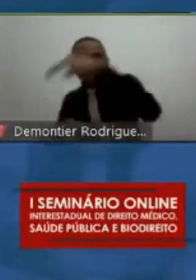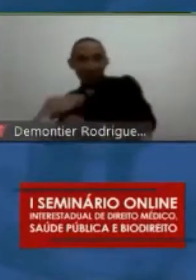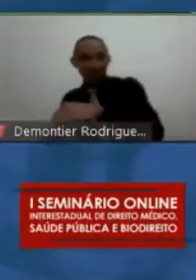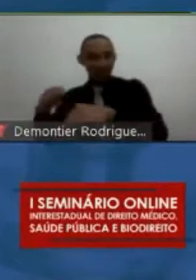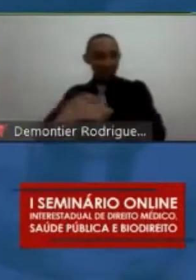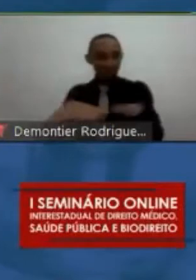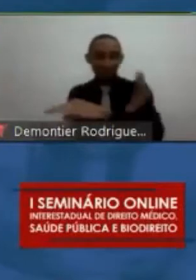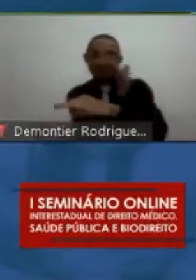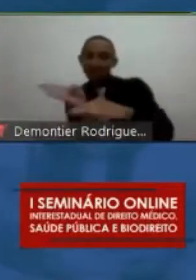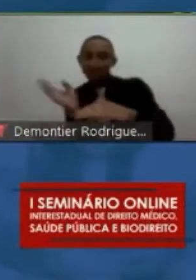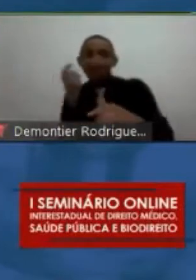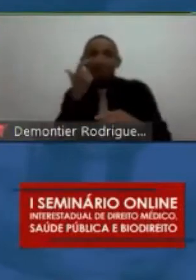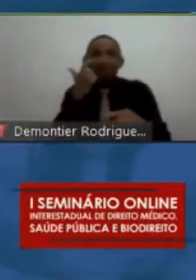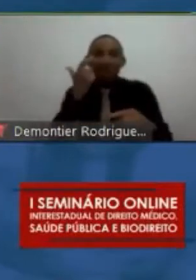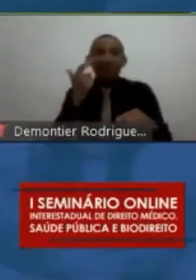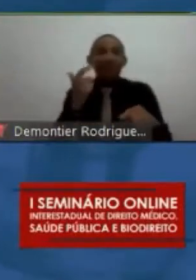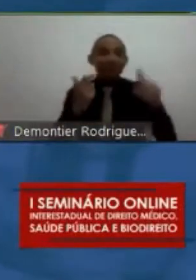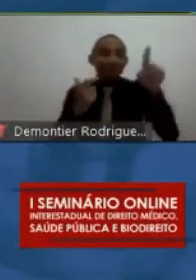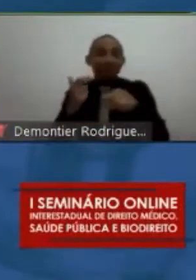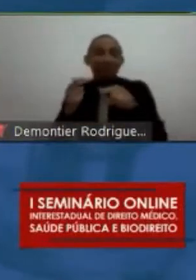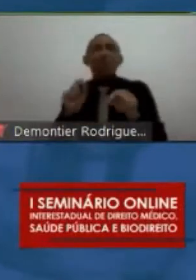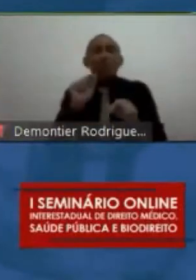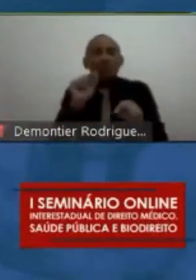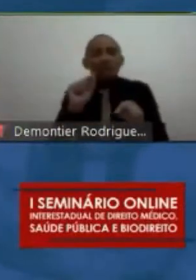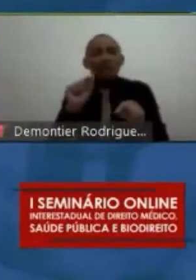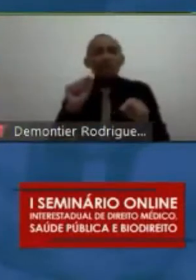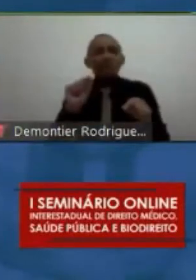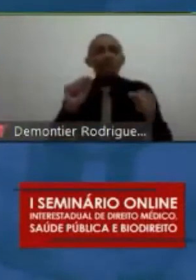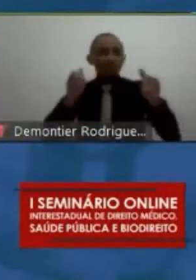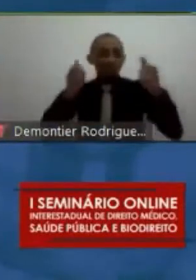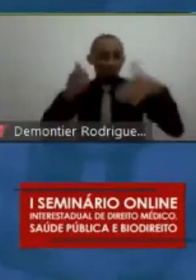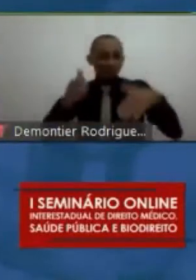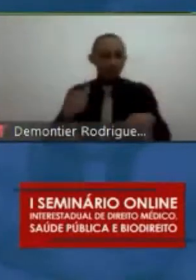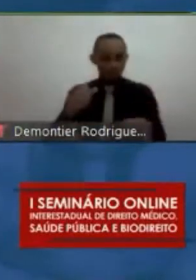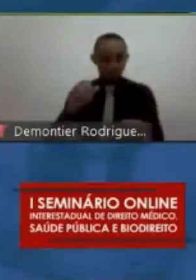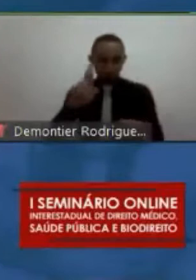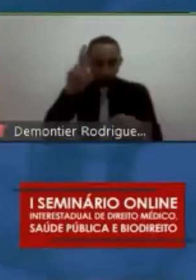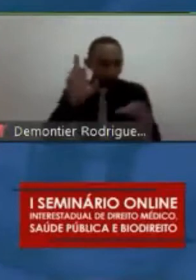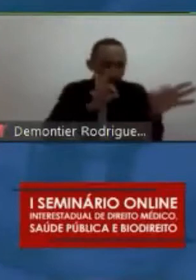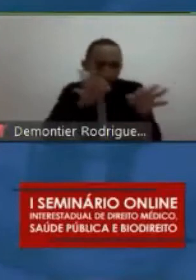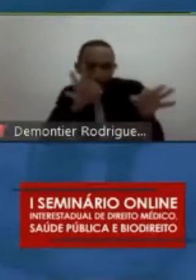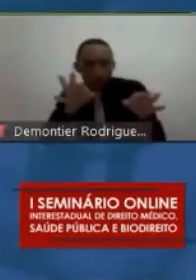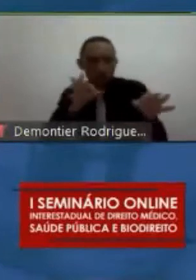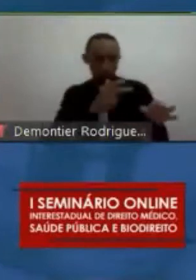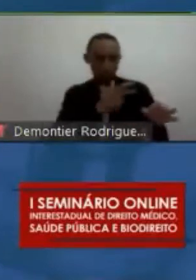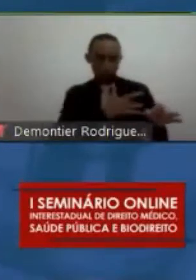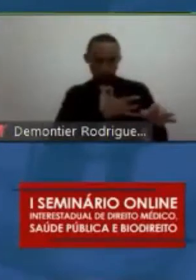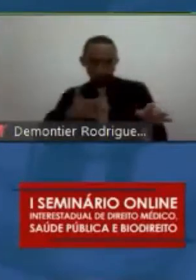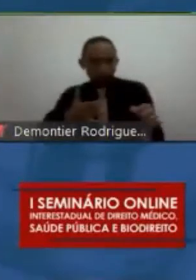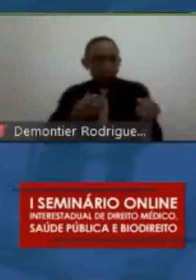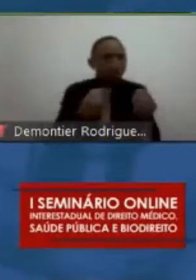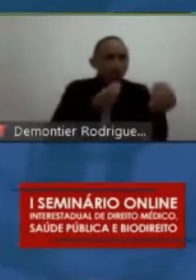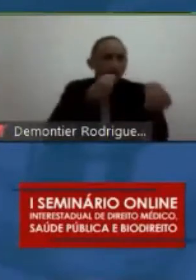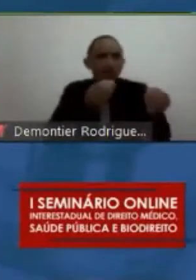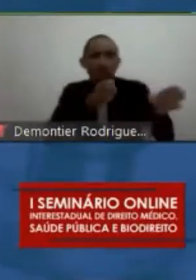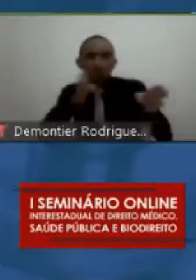sido usado por grande parte dos gestores da saúde, como o Dr. Luiz e tantos outros que estão tendo que lidar